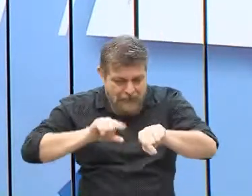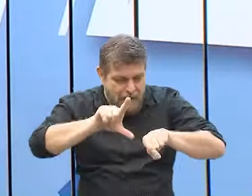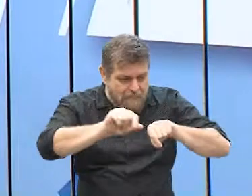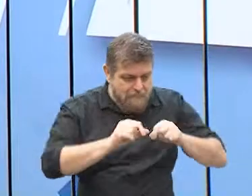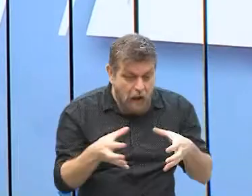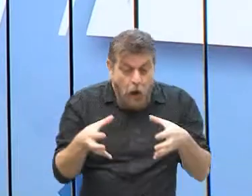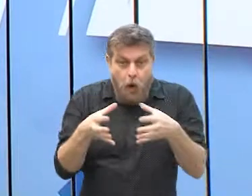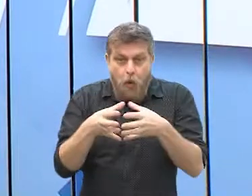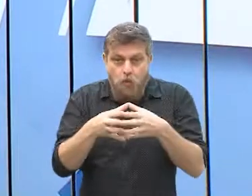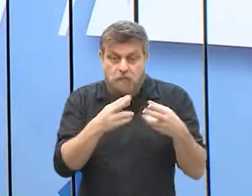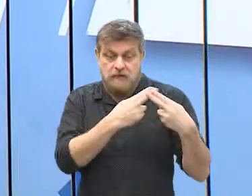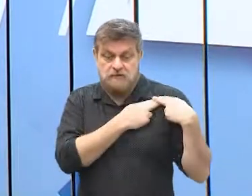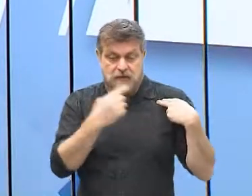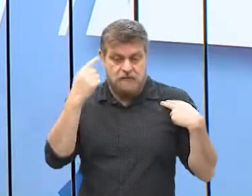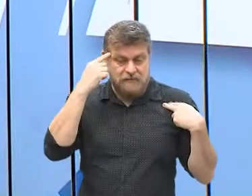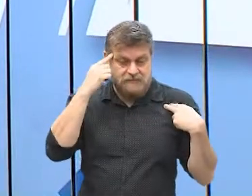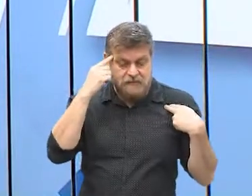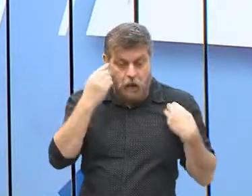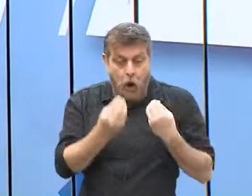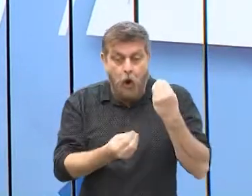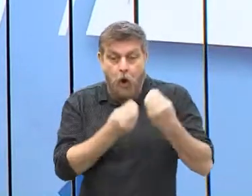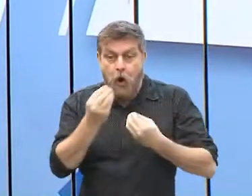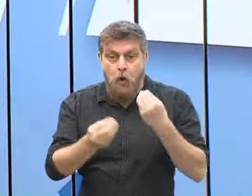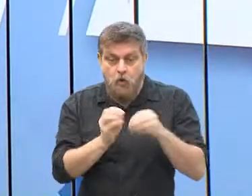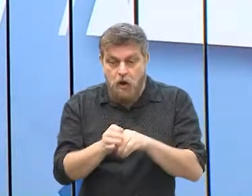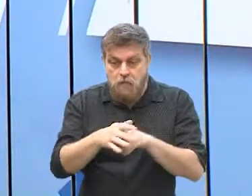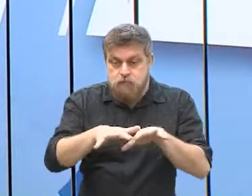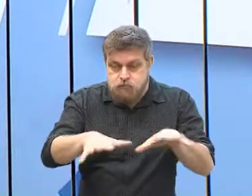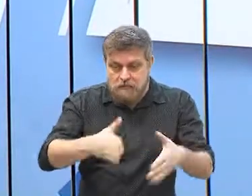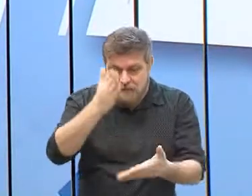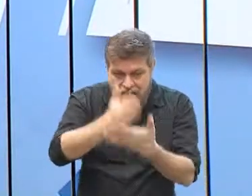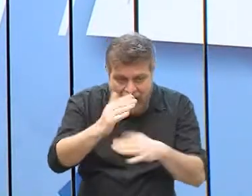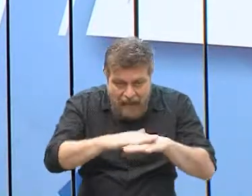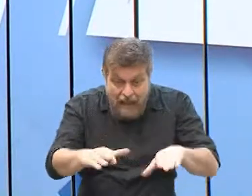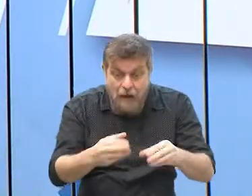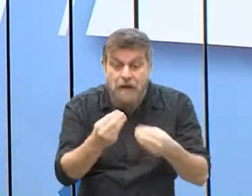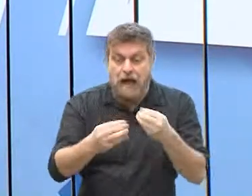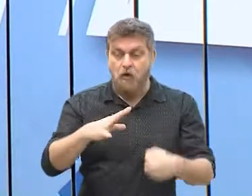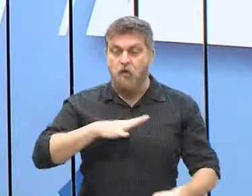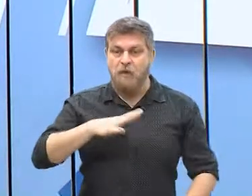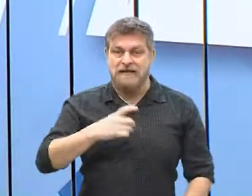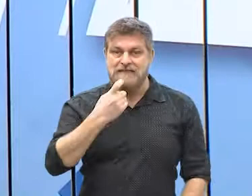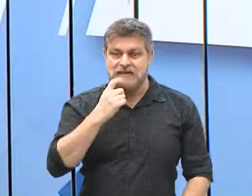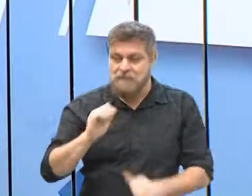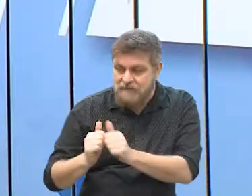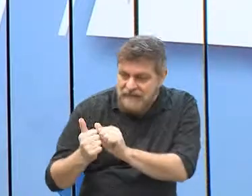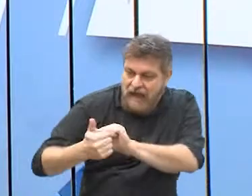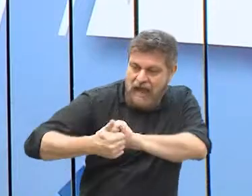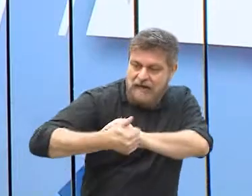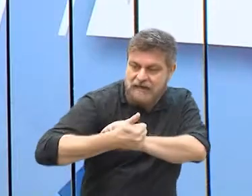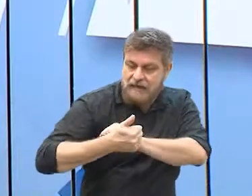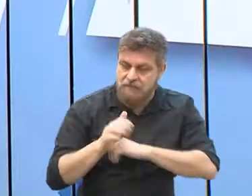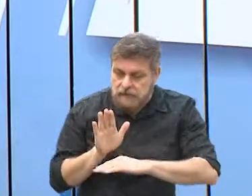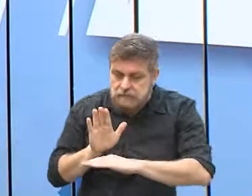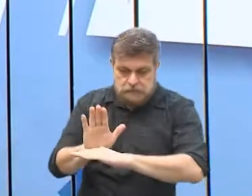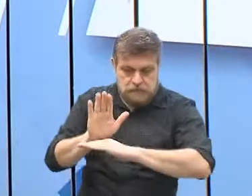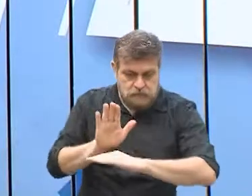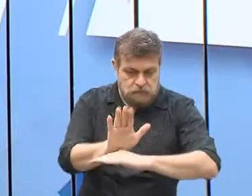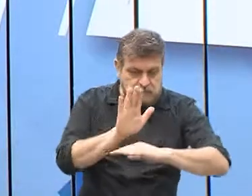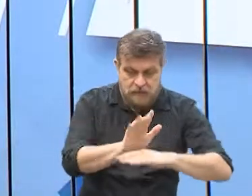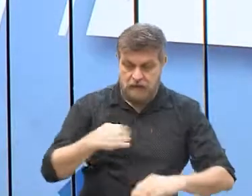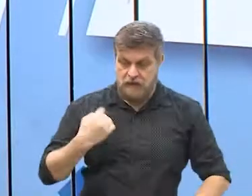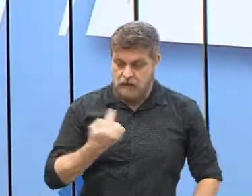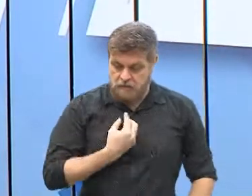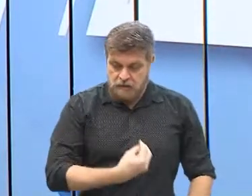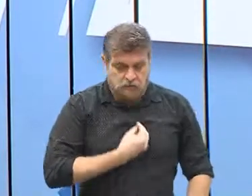vai ser Campinas pós-pandemia, como cada setor pode se adequar e contribuir para a gente continuar a